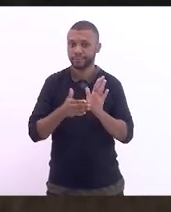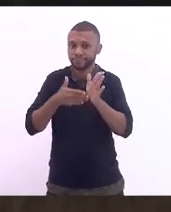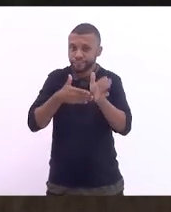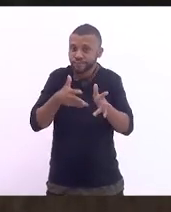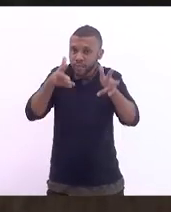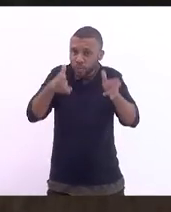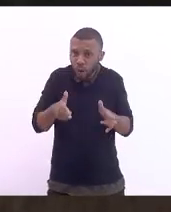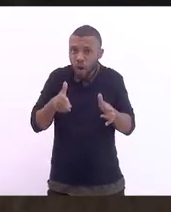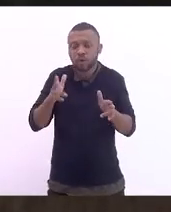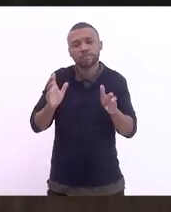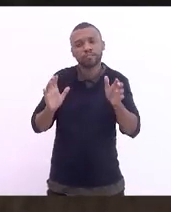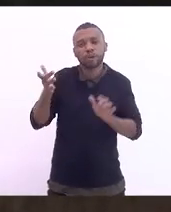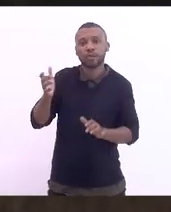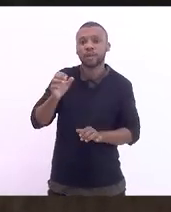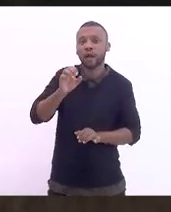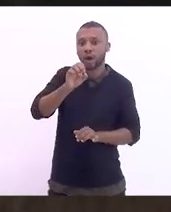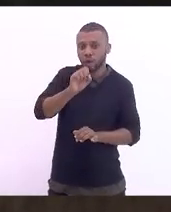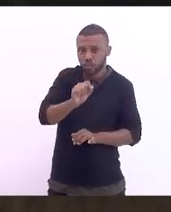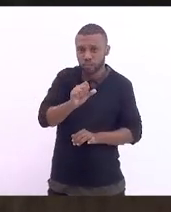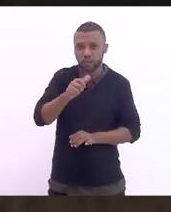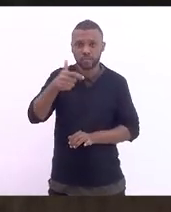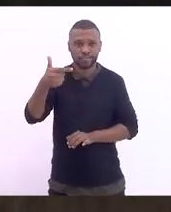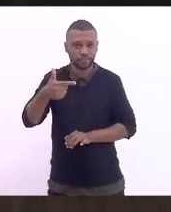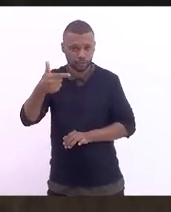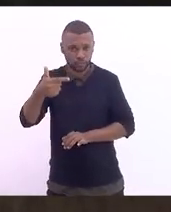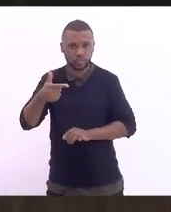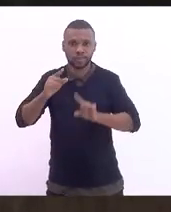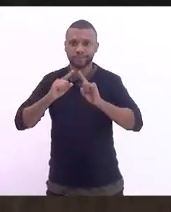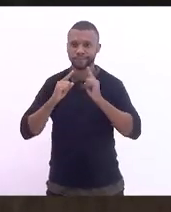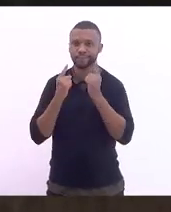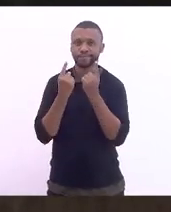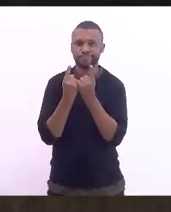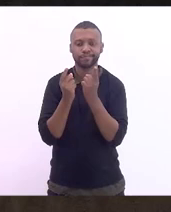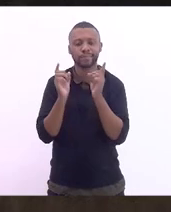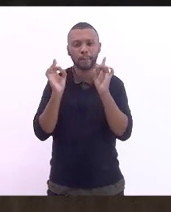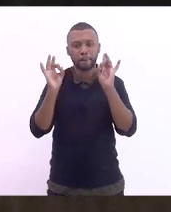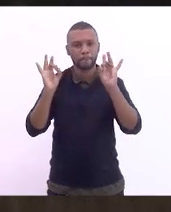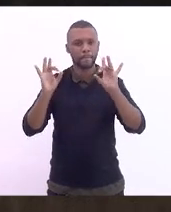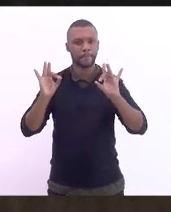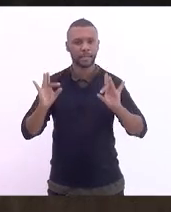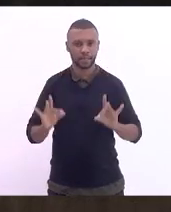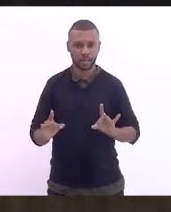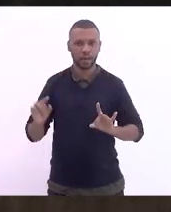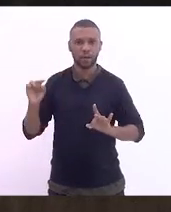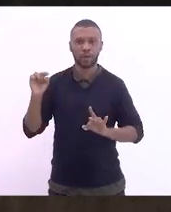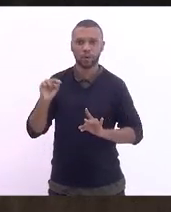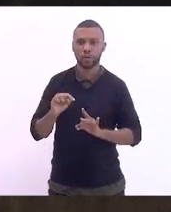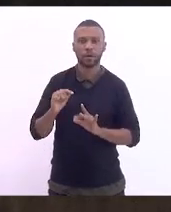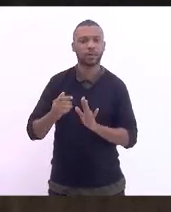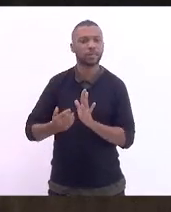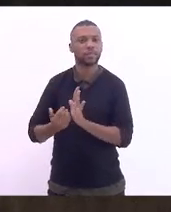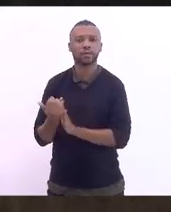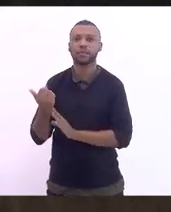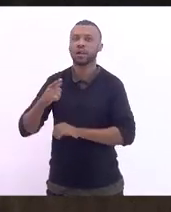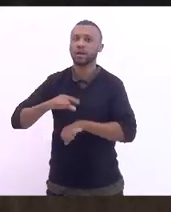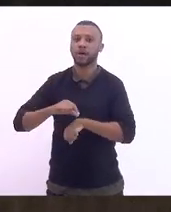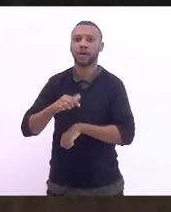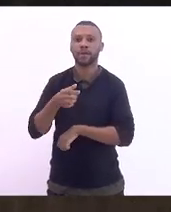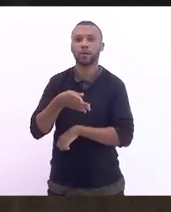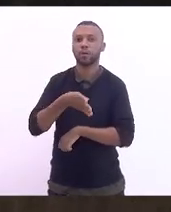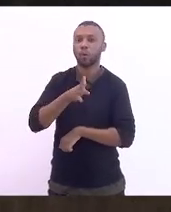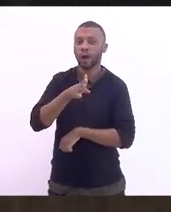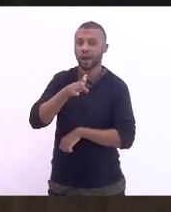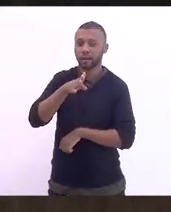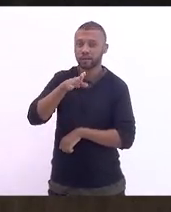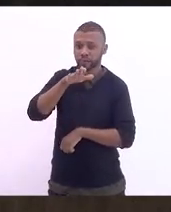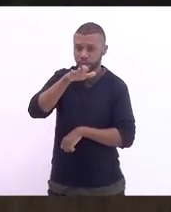ocorrido na 82ª sessão extraordinária que iniciado as